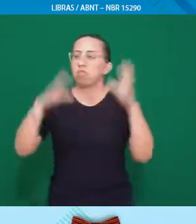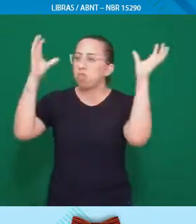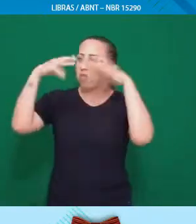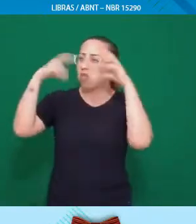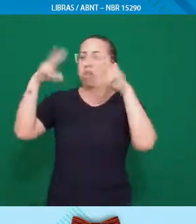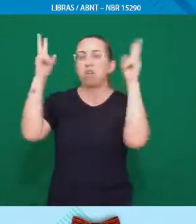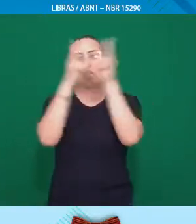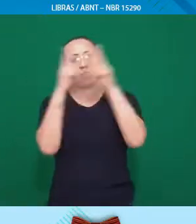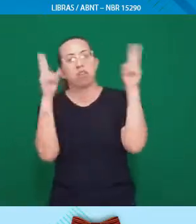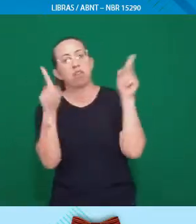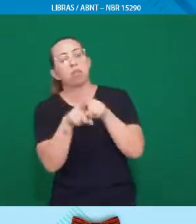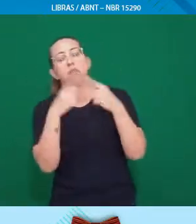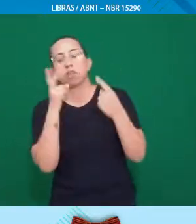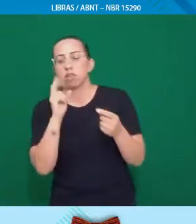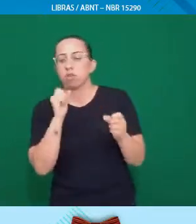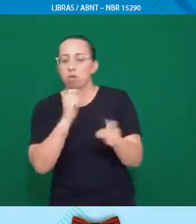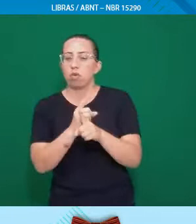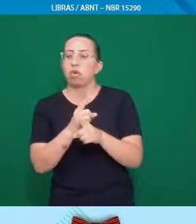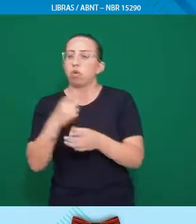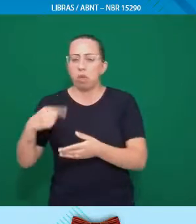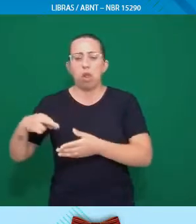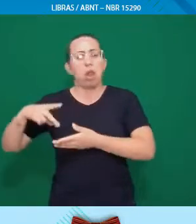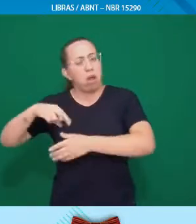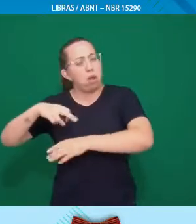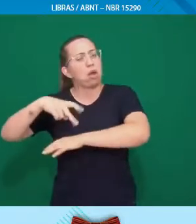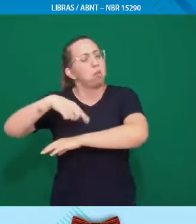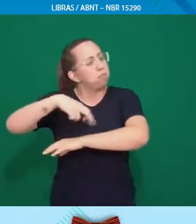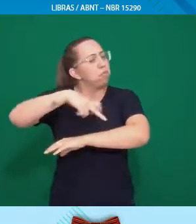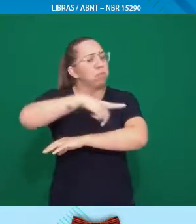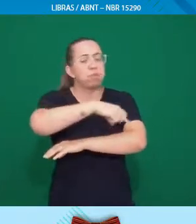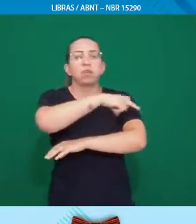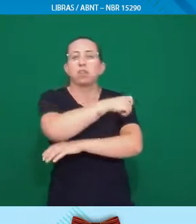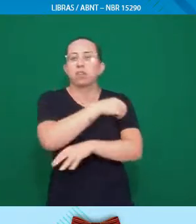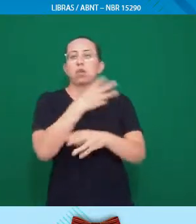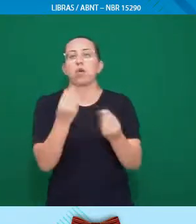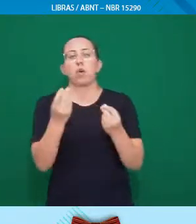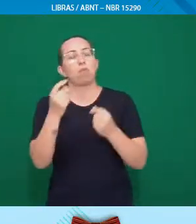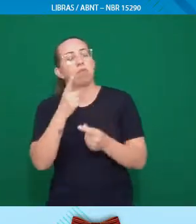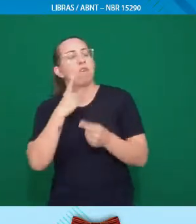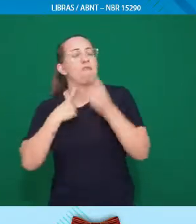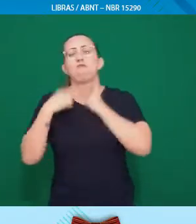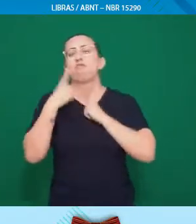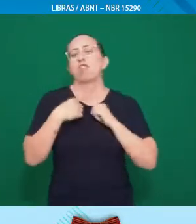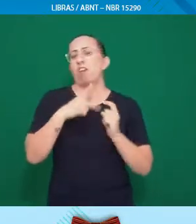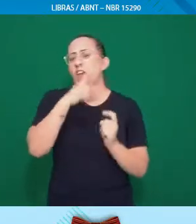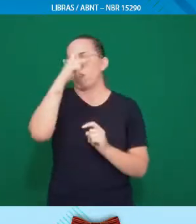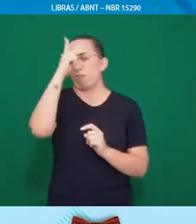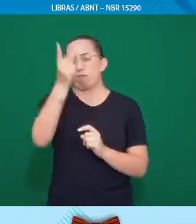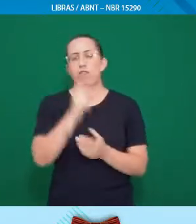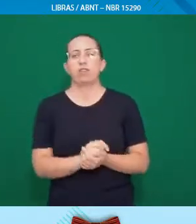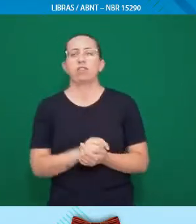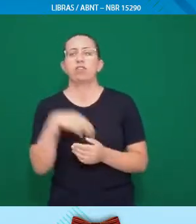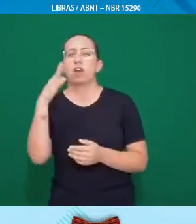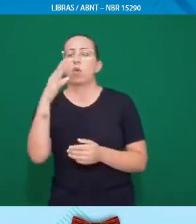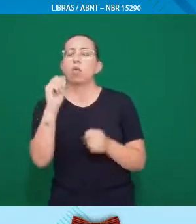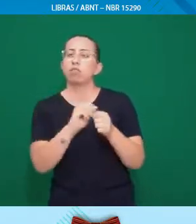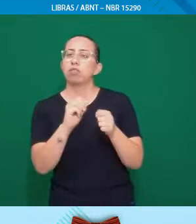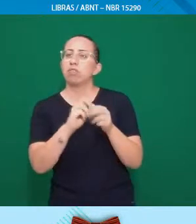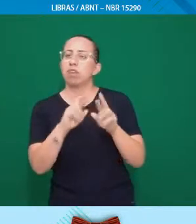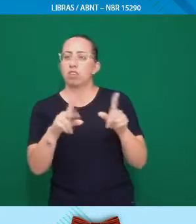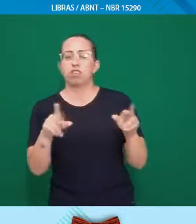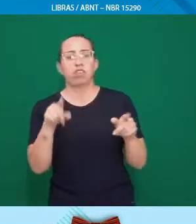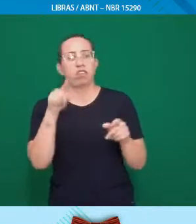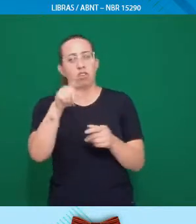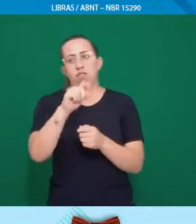chovendo gravando né Eu esqueci que persistir naquilo que você quer quando você persiste quando você quer fazer